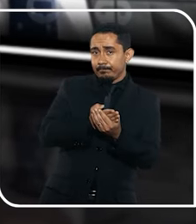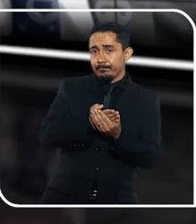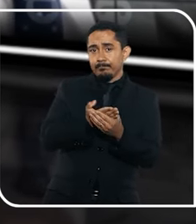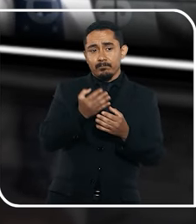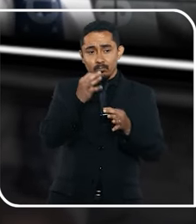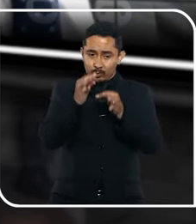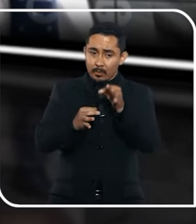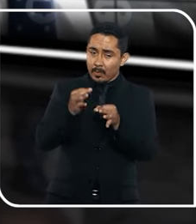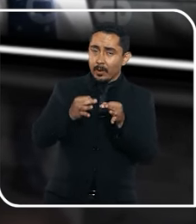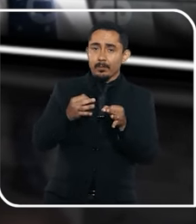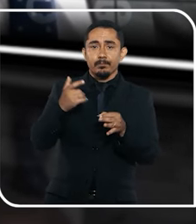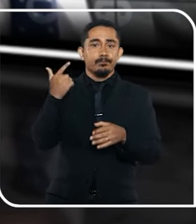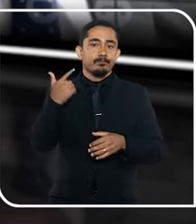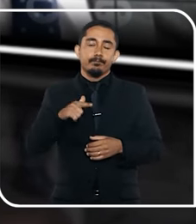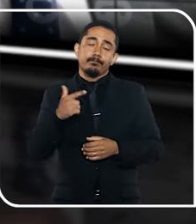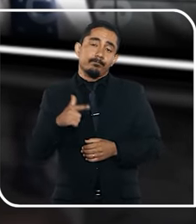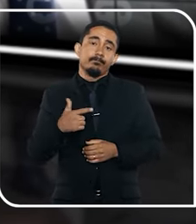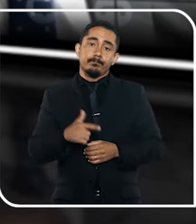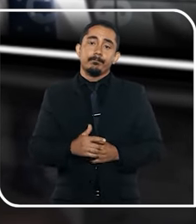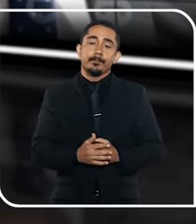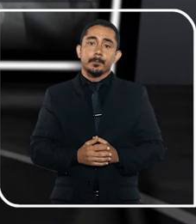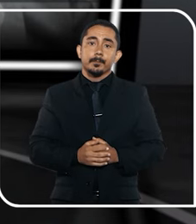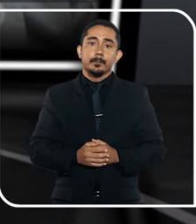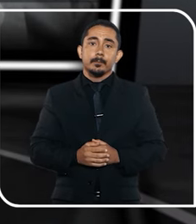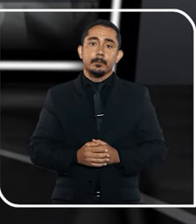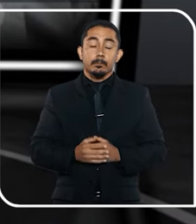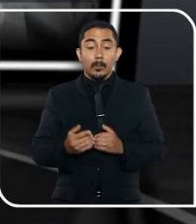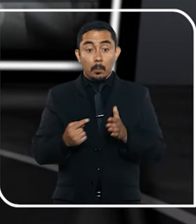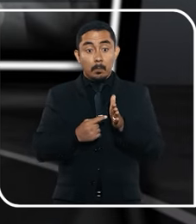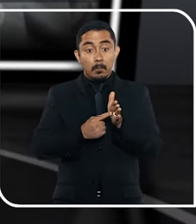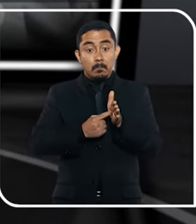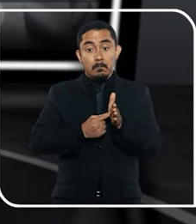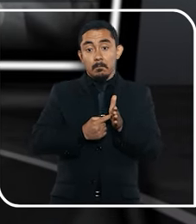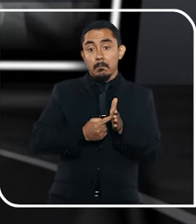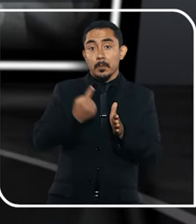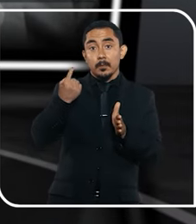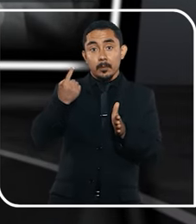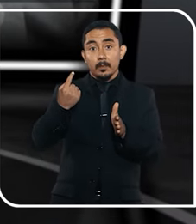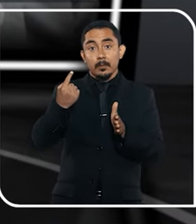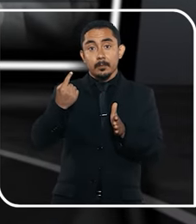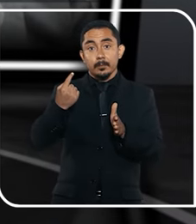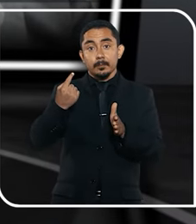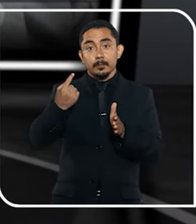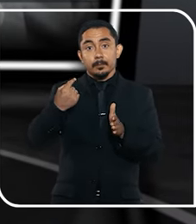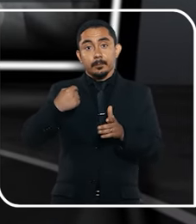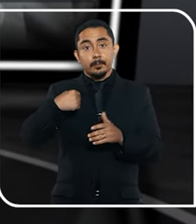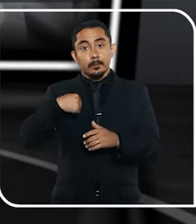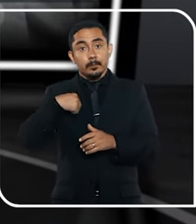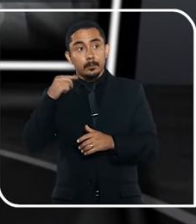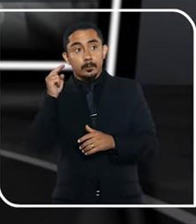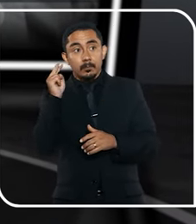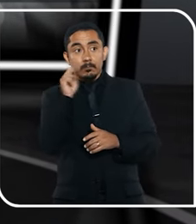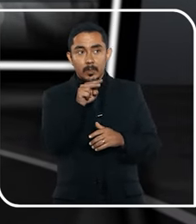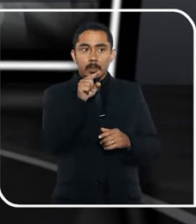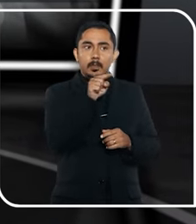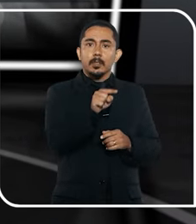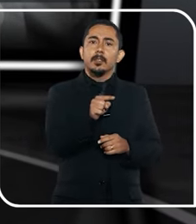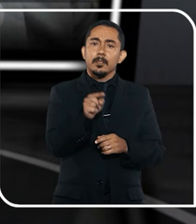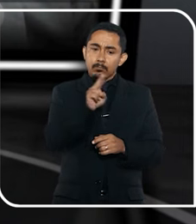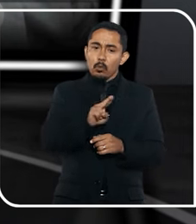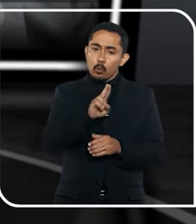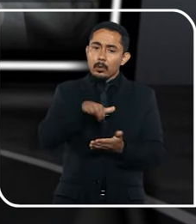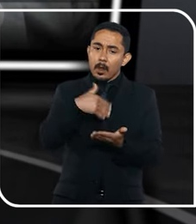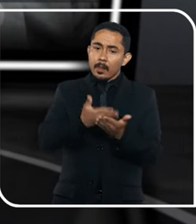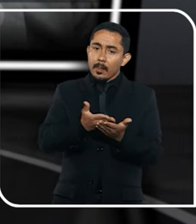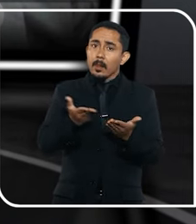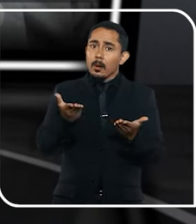de ter esse tipo de julgamento, e foi inédita, e eu tenho visto que é